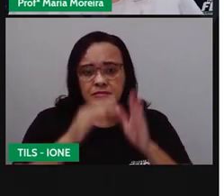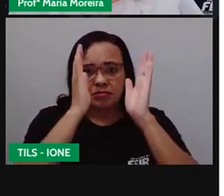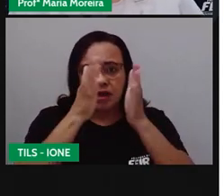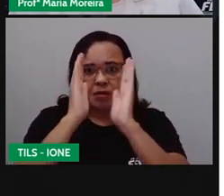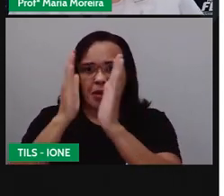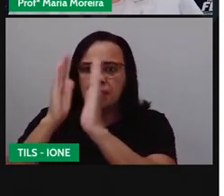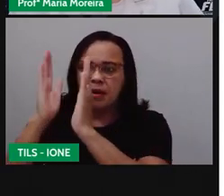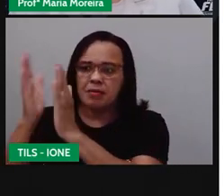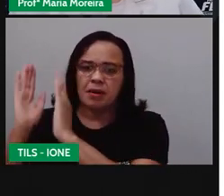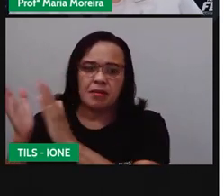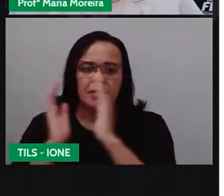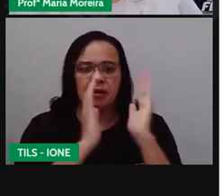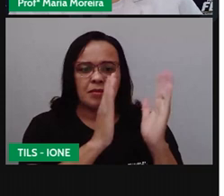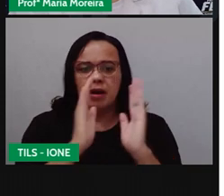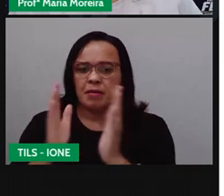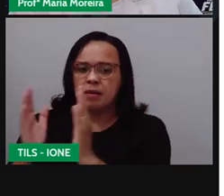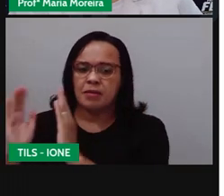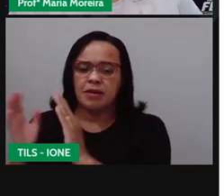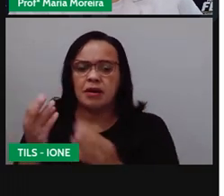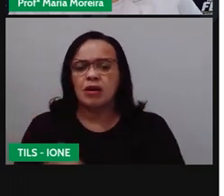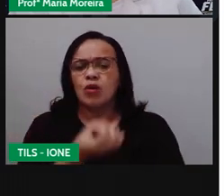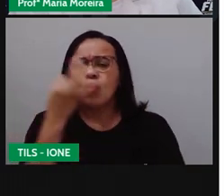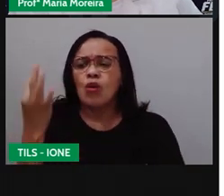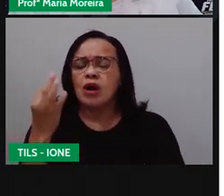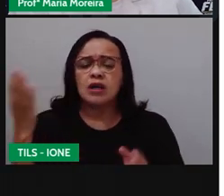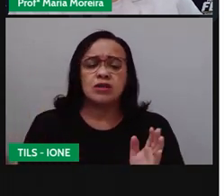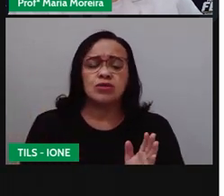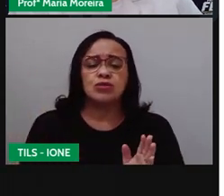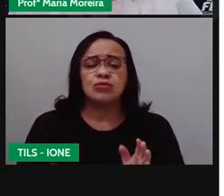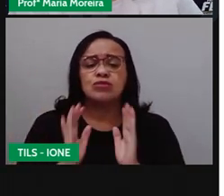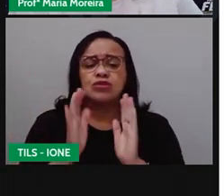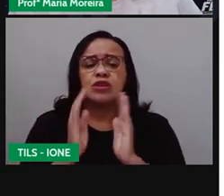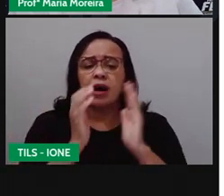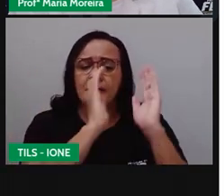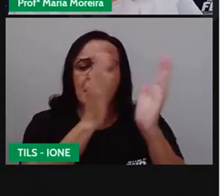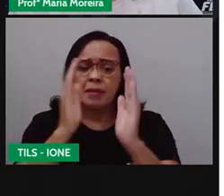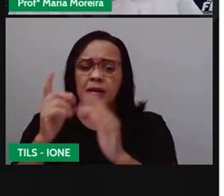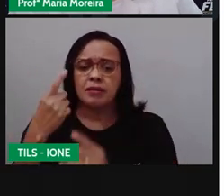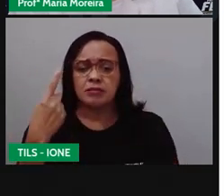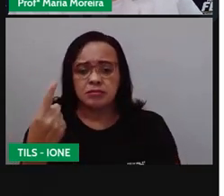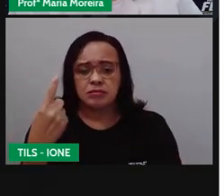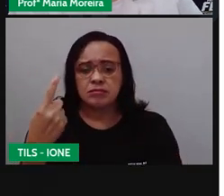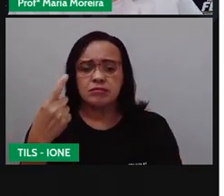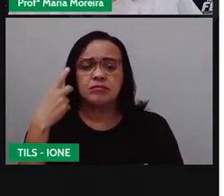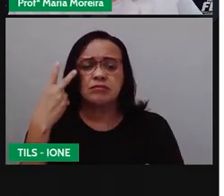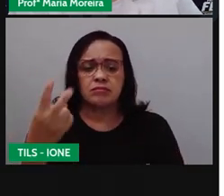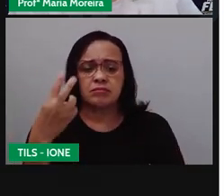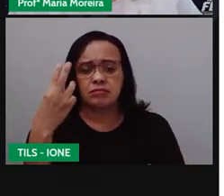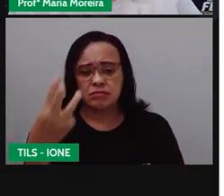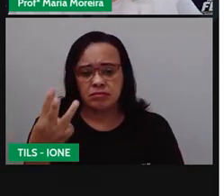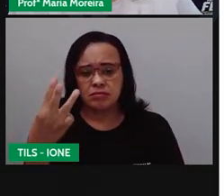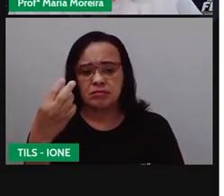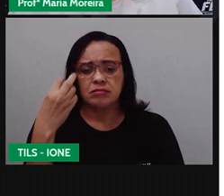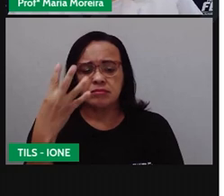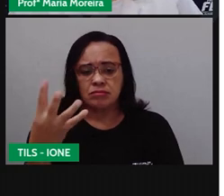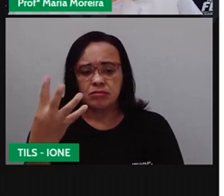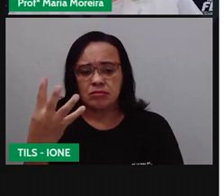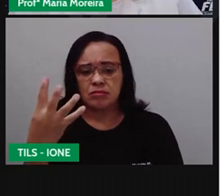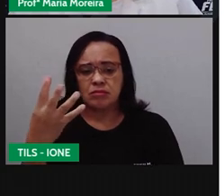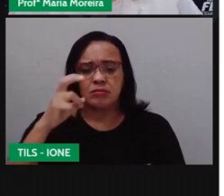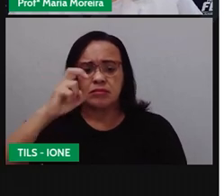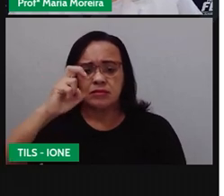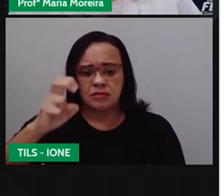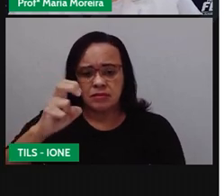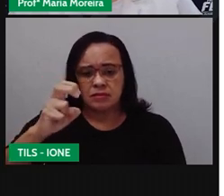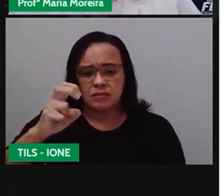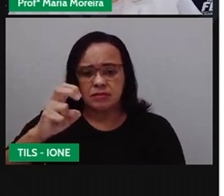Quantos livros ela já colocou na estante? Ó, então vamos contar juntos. 1, 2, 3,